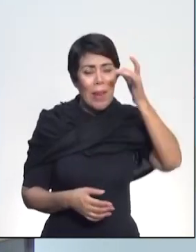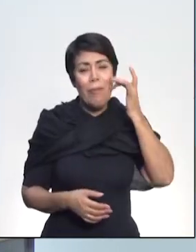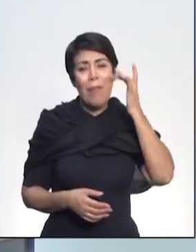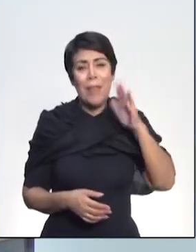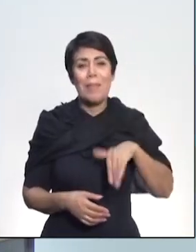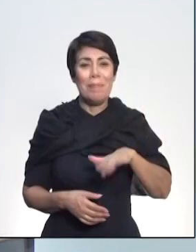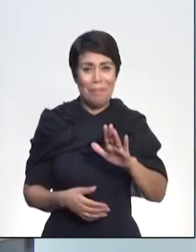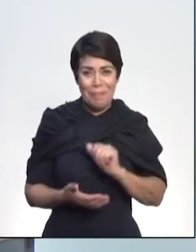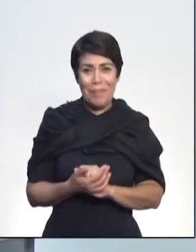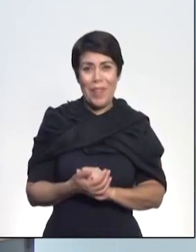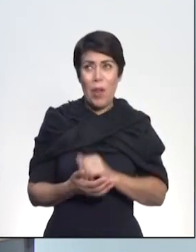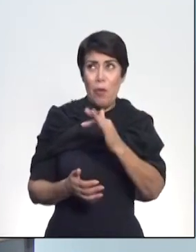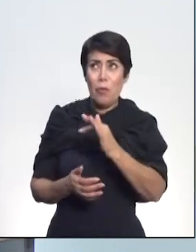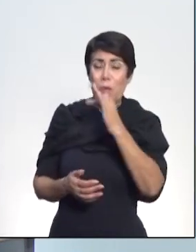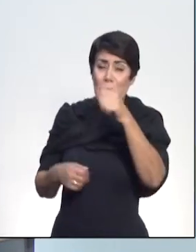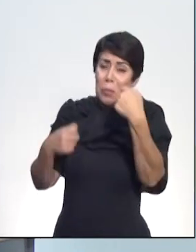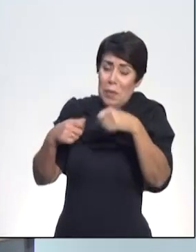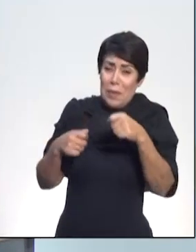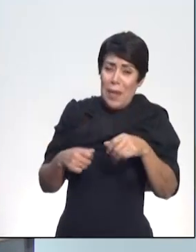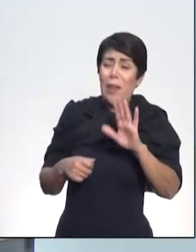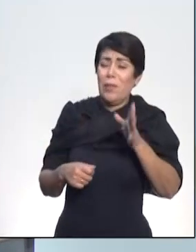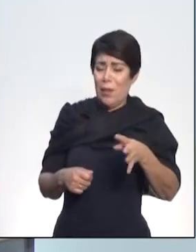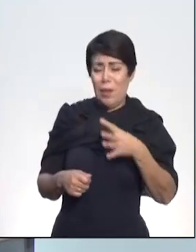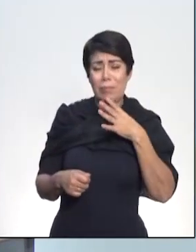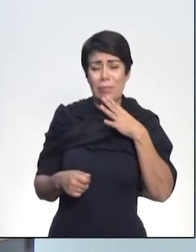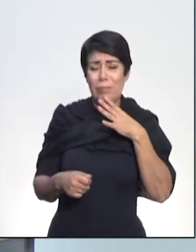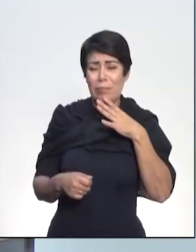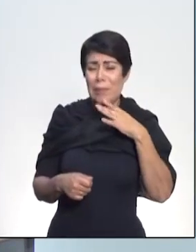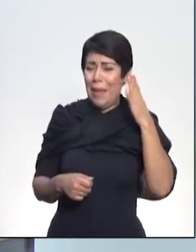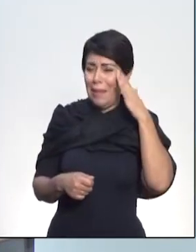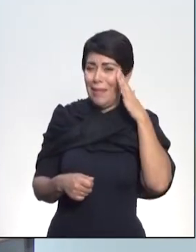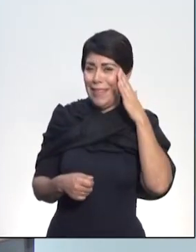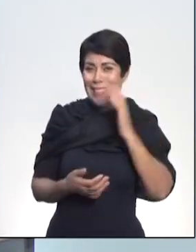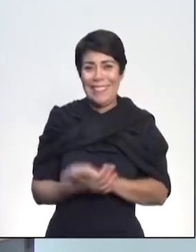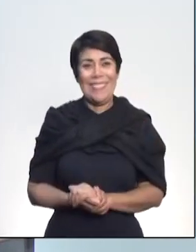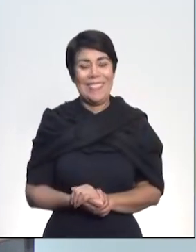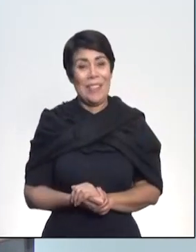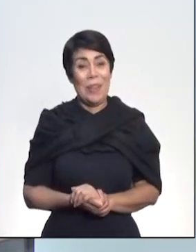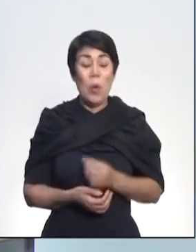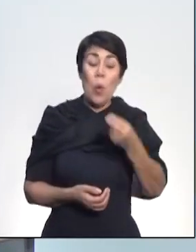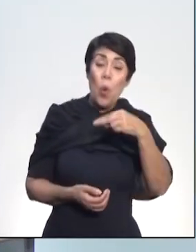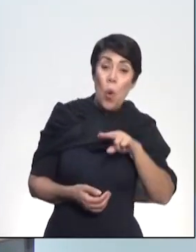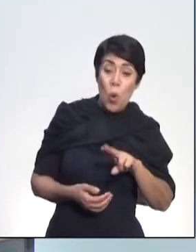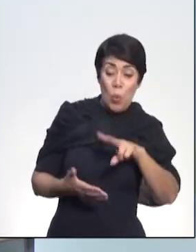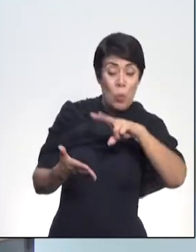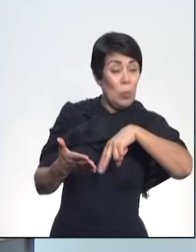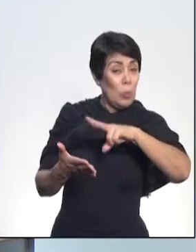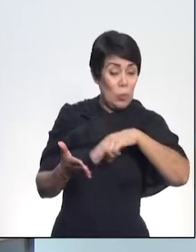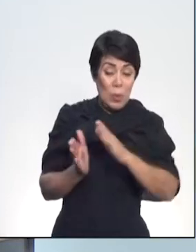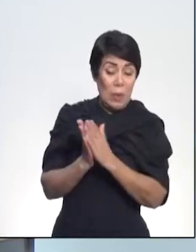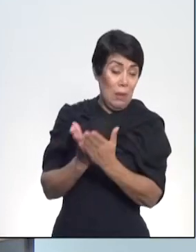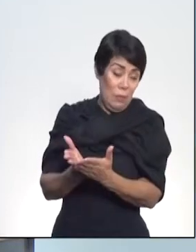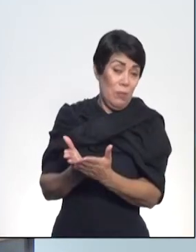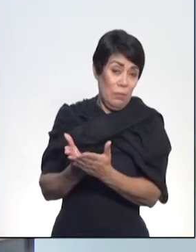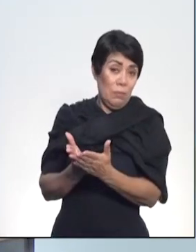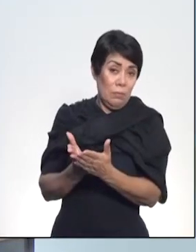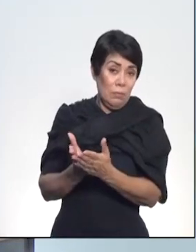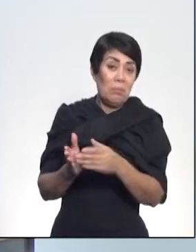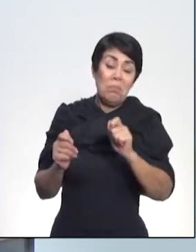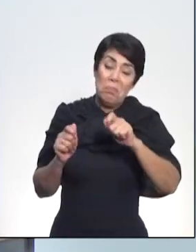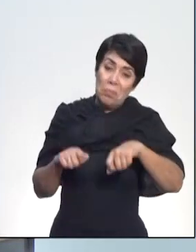guardar para quando eu precisar. Né? E ler um livro. Então, pode ser o mesmo livro, né, até porque o